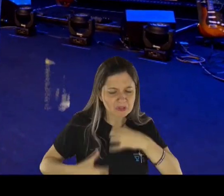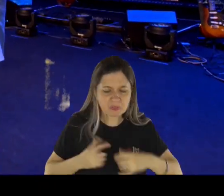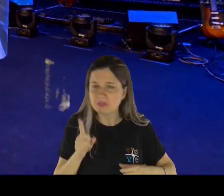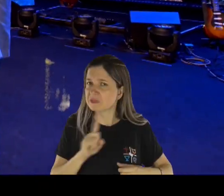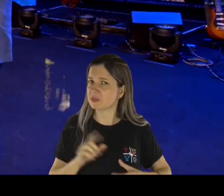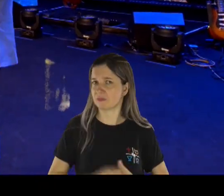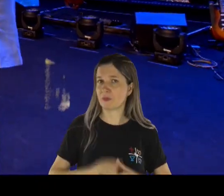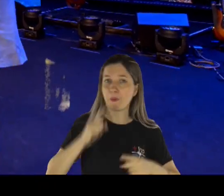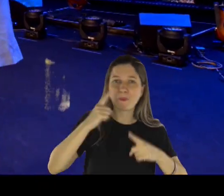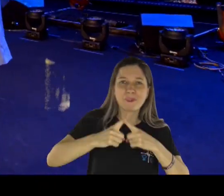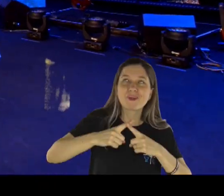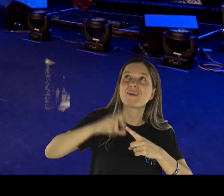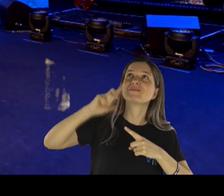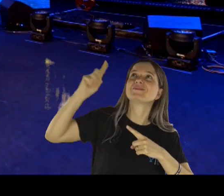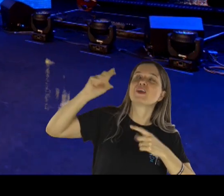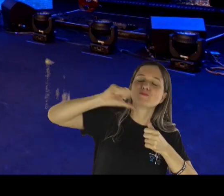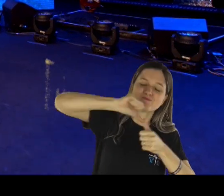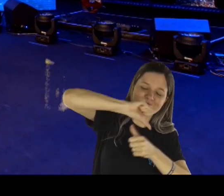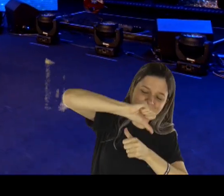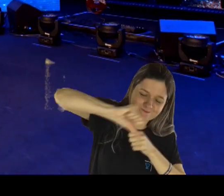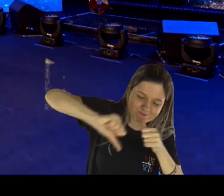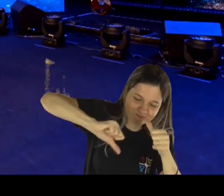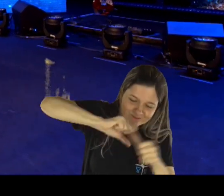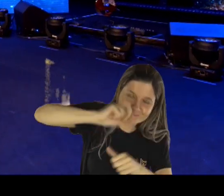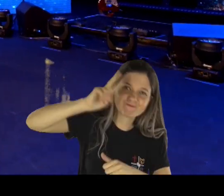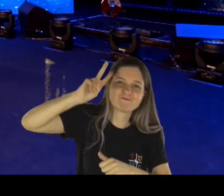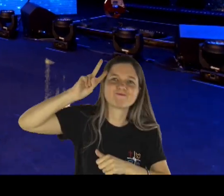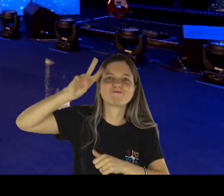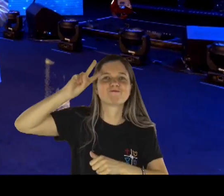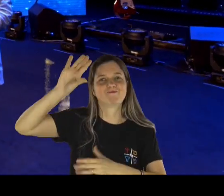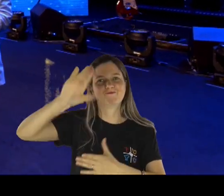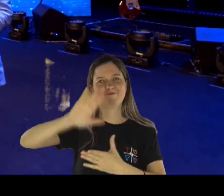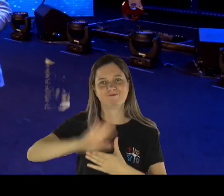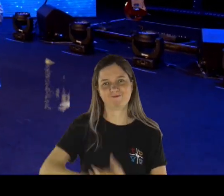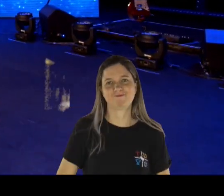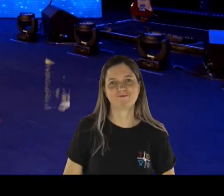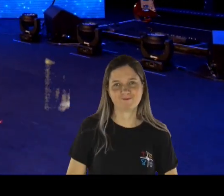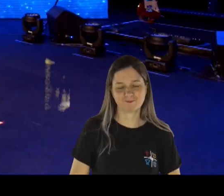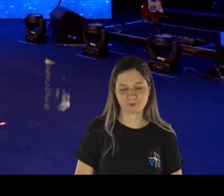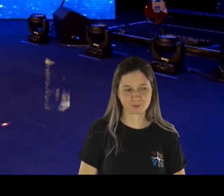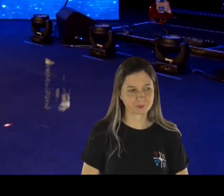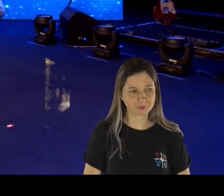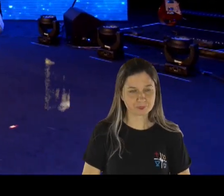dia os discípulos se reuniram de novo e Tomé estava junto. E Jesus apareceu: aí, Tomé,